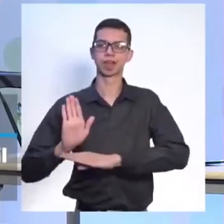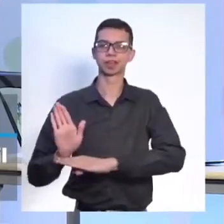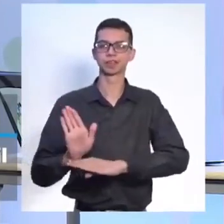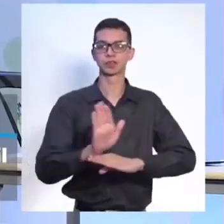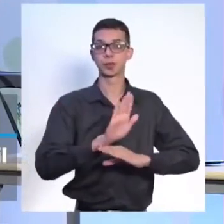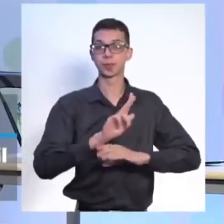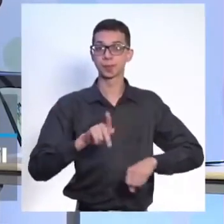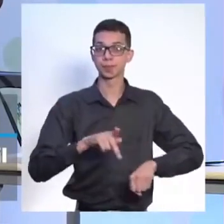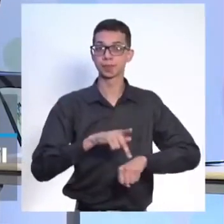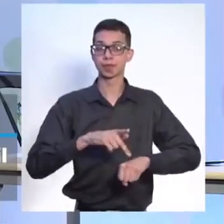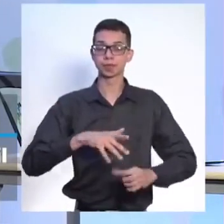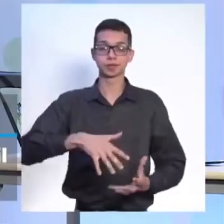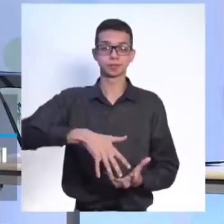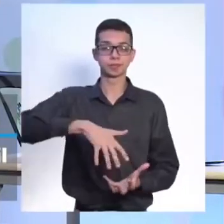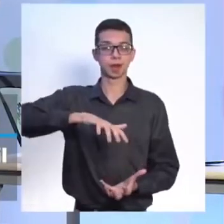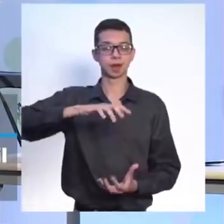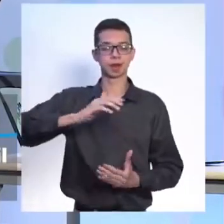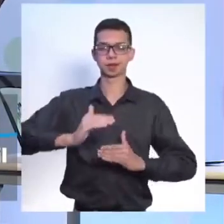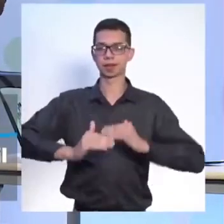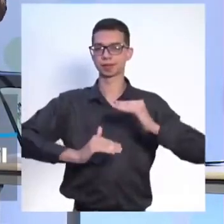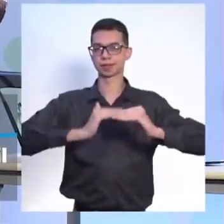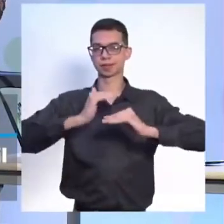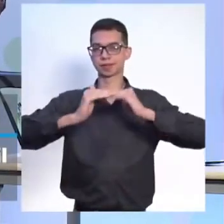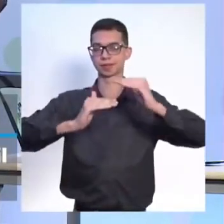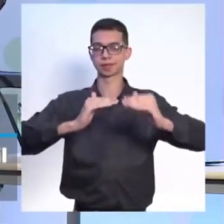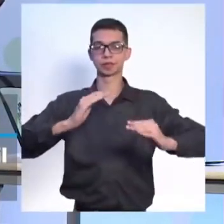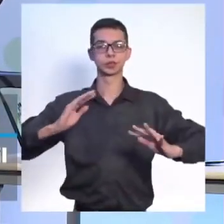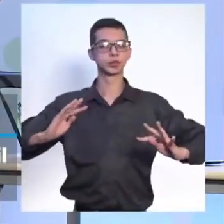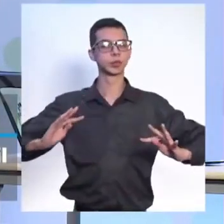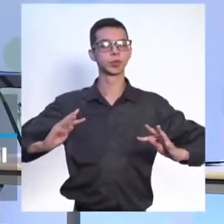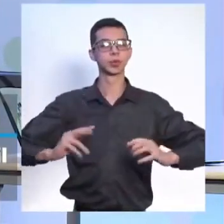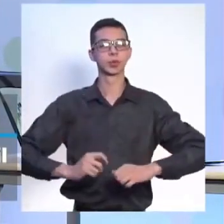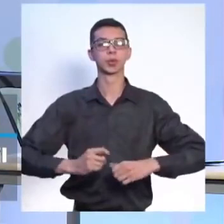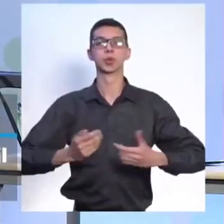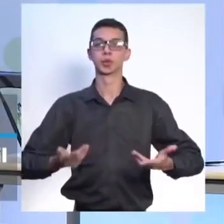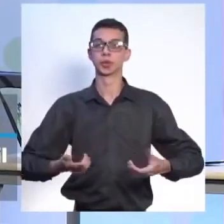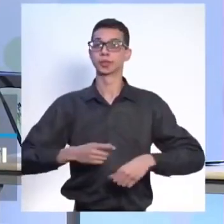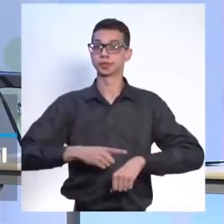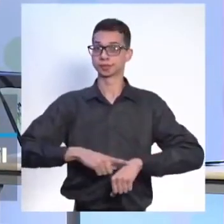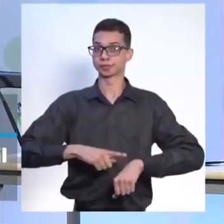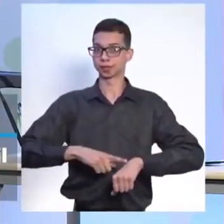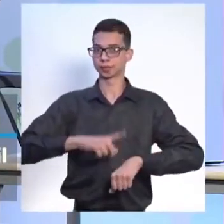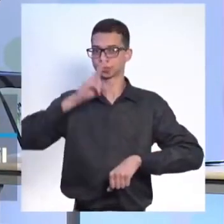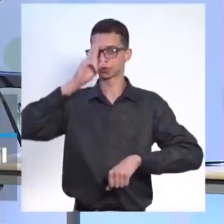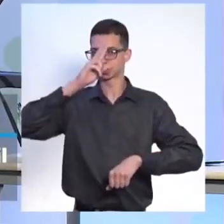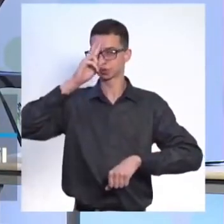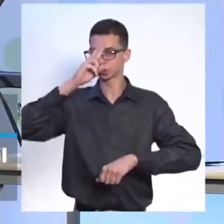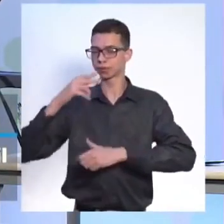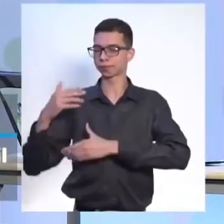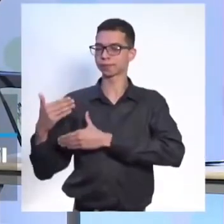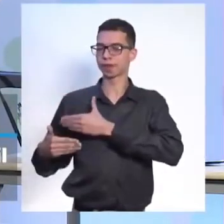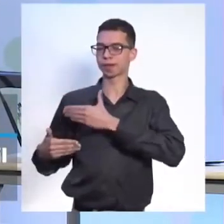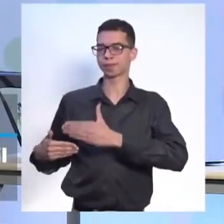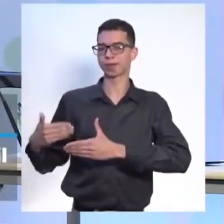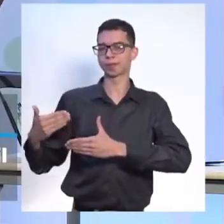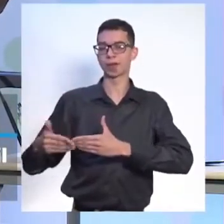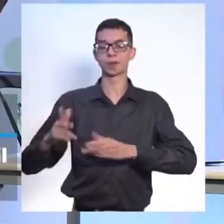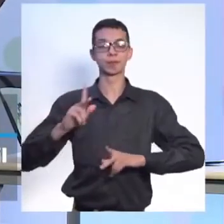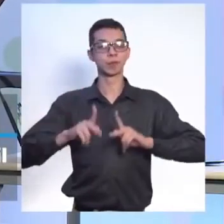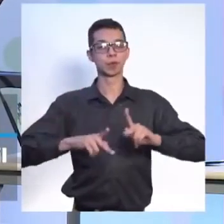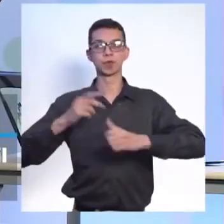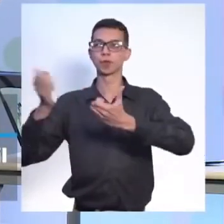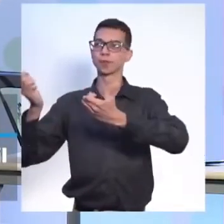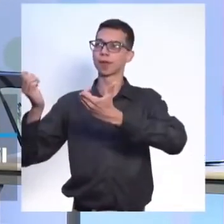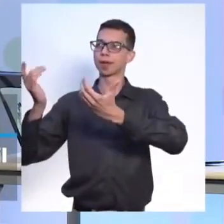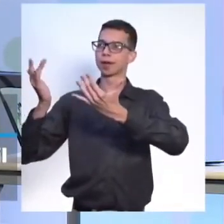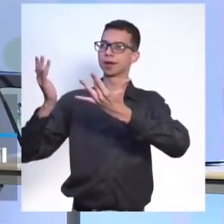do país em todas as suas instâncias, e mais nesse momento histórico, eles estão chegando aí para poder buscar